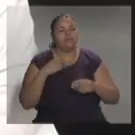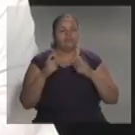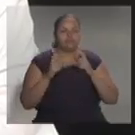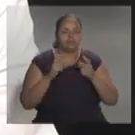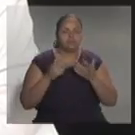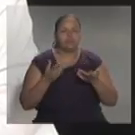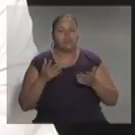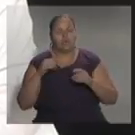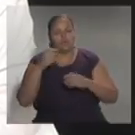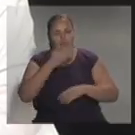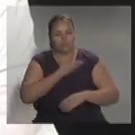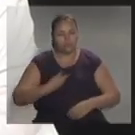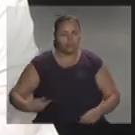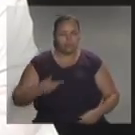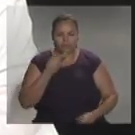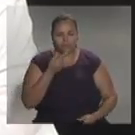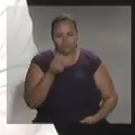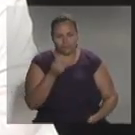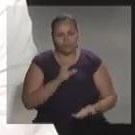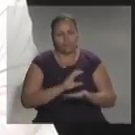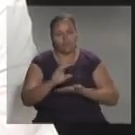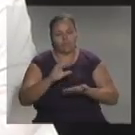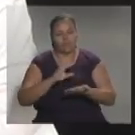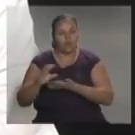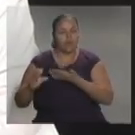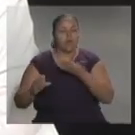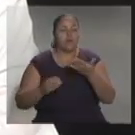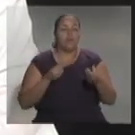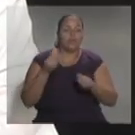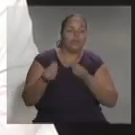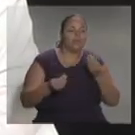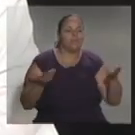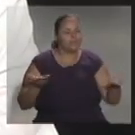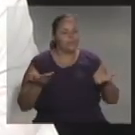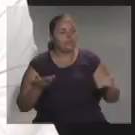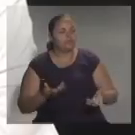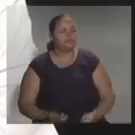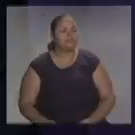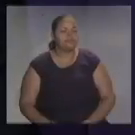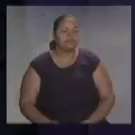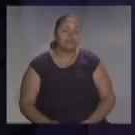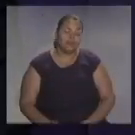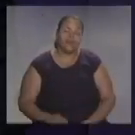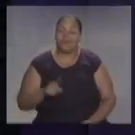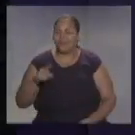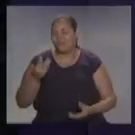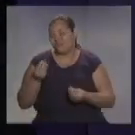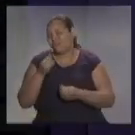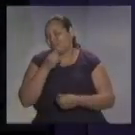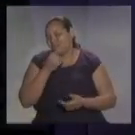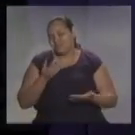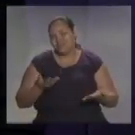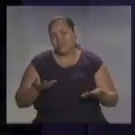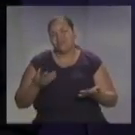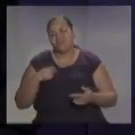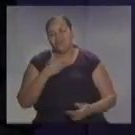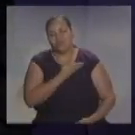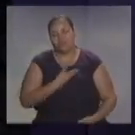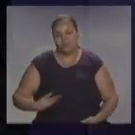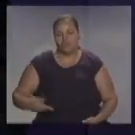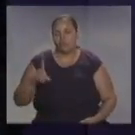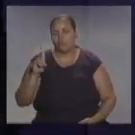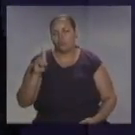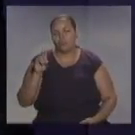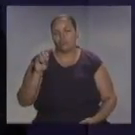se comprometeu a repassar parte dessa verba. Como é que está essa situação atualmente? Bem, isso é muito triste. E o